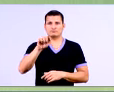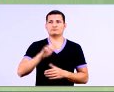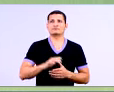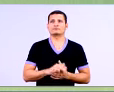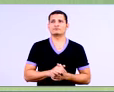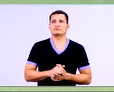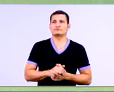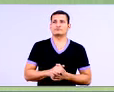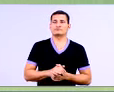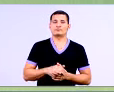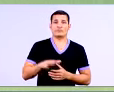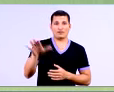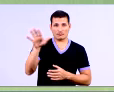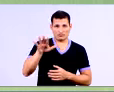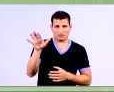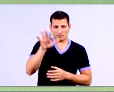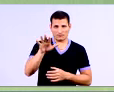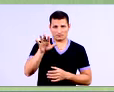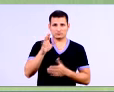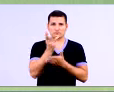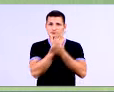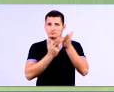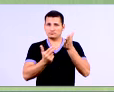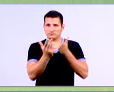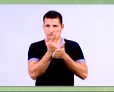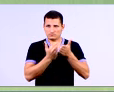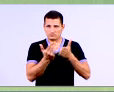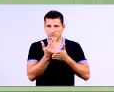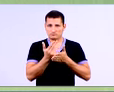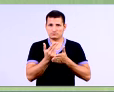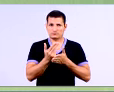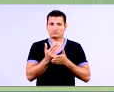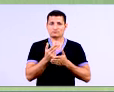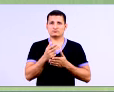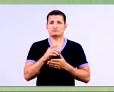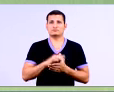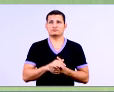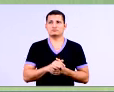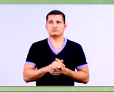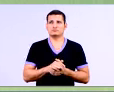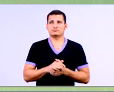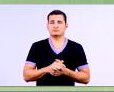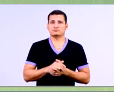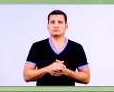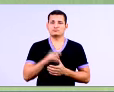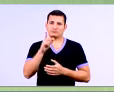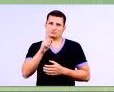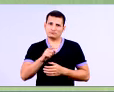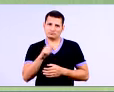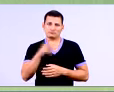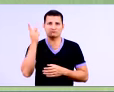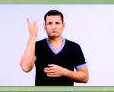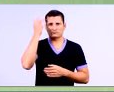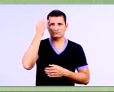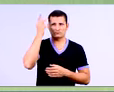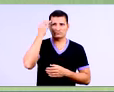sucessivamente. Esse esquema de navegação, ele é bastante comum e vocês